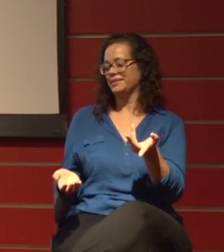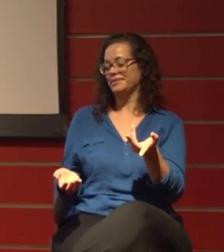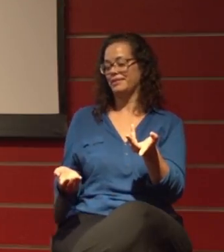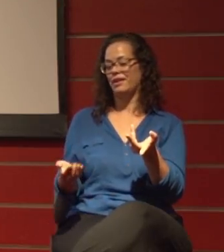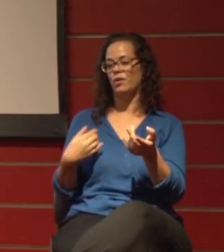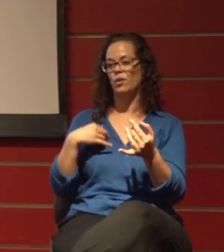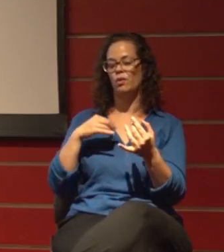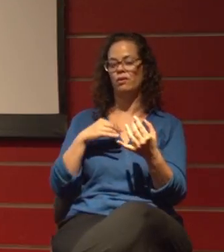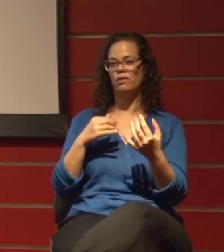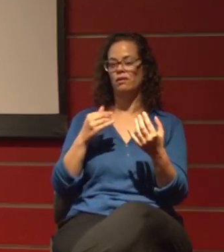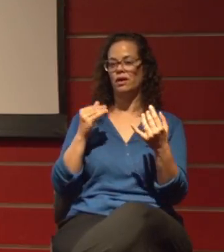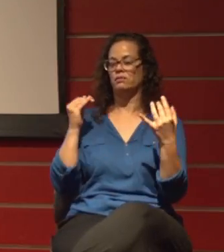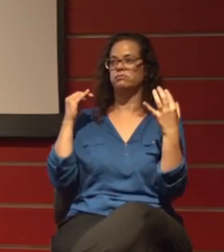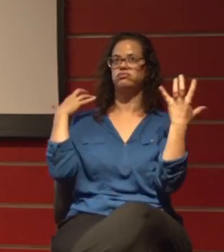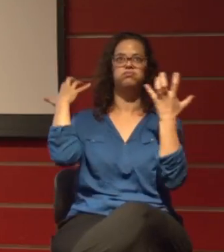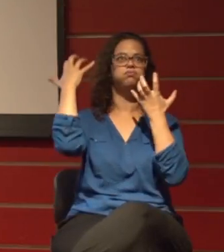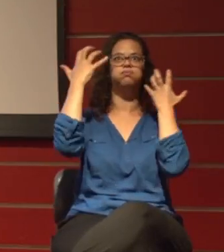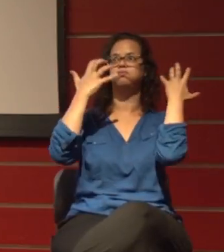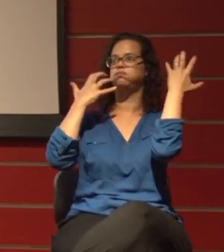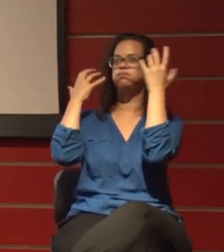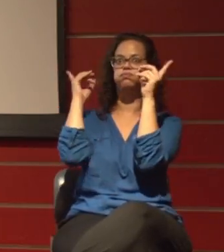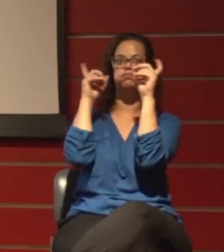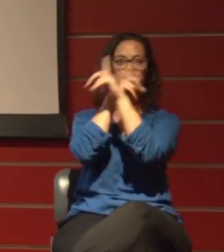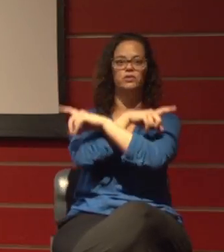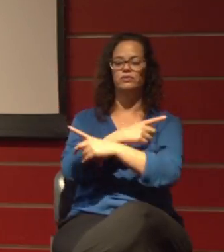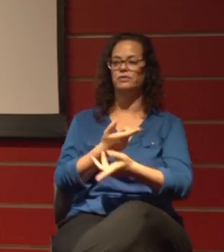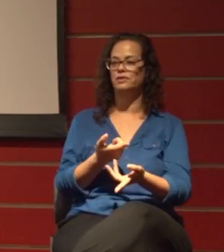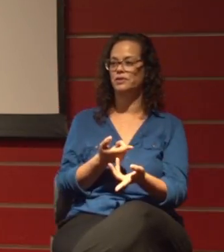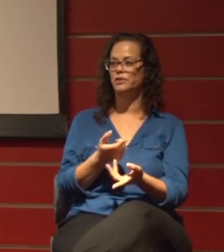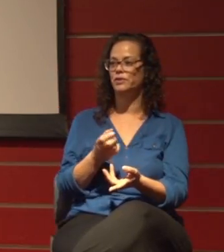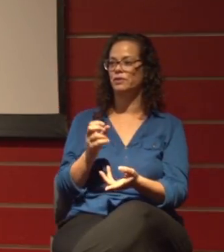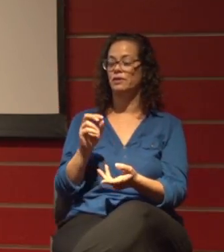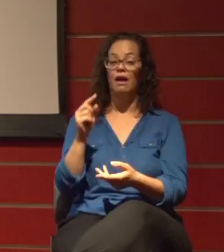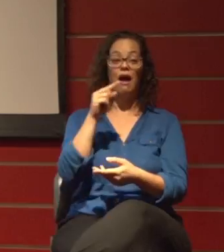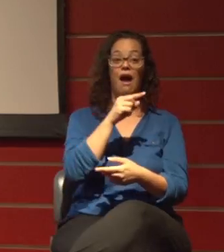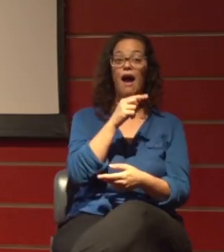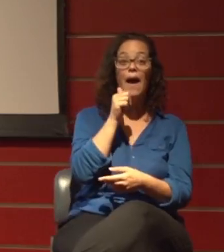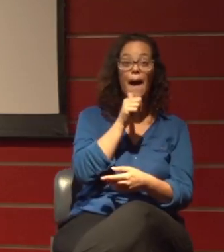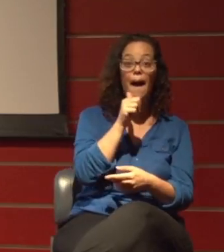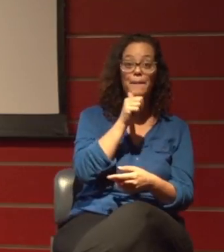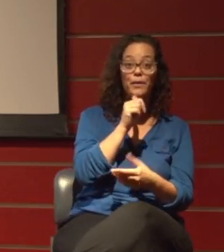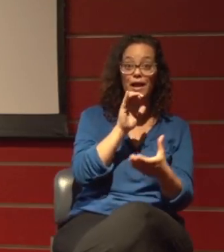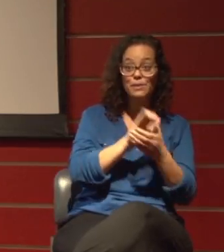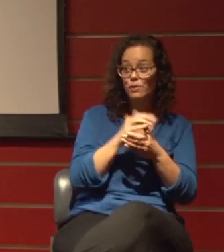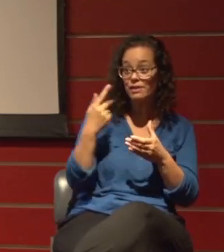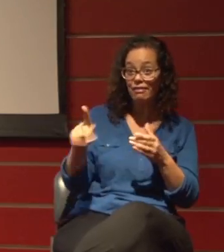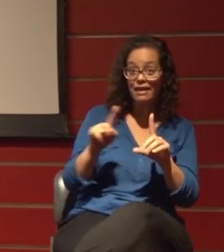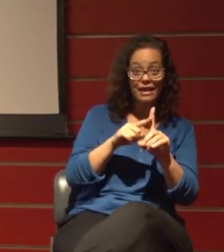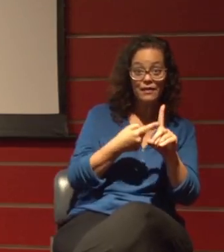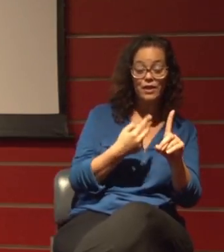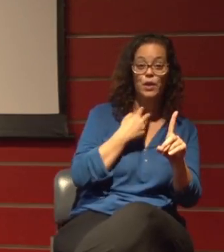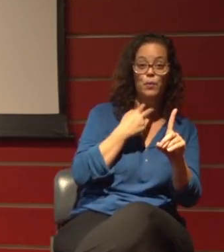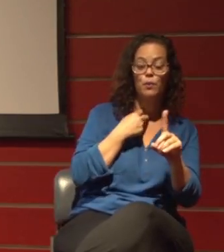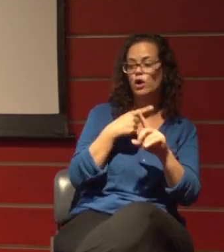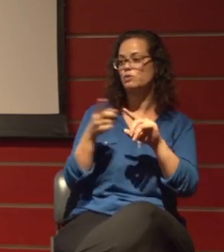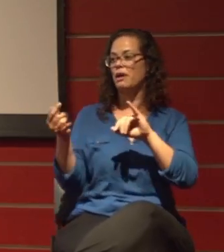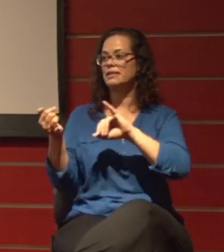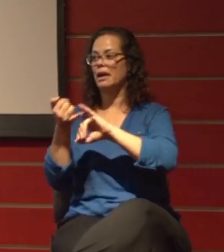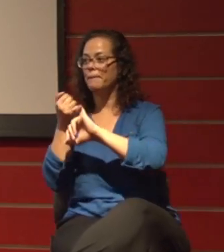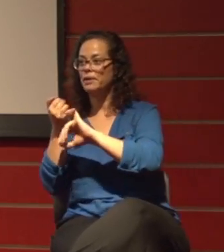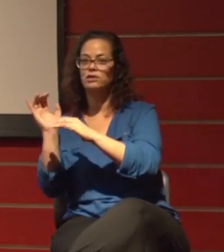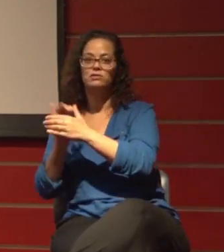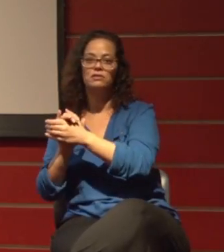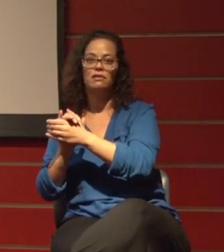o mundo aí deslocou né a a esposa não não é tá É pode ser esse